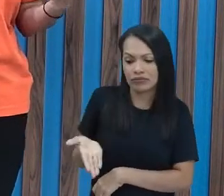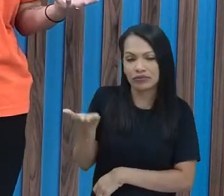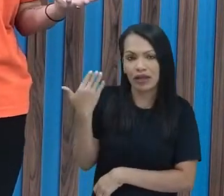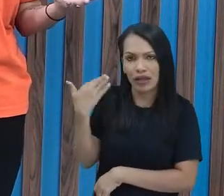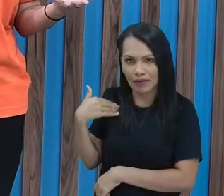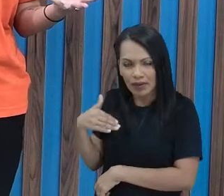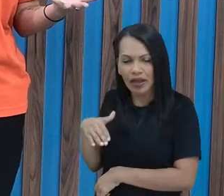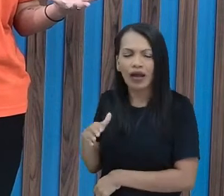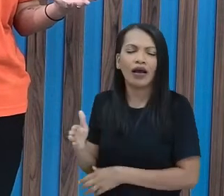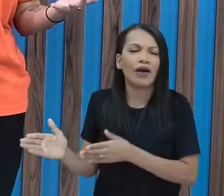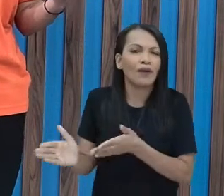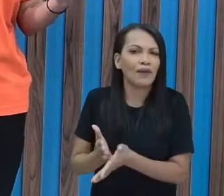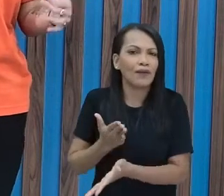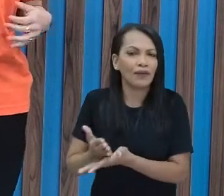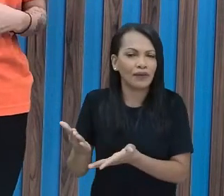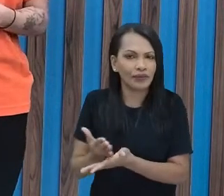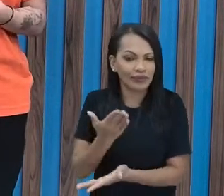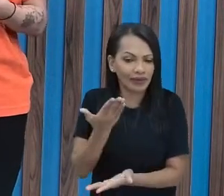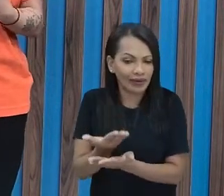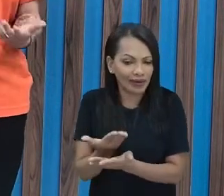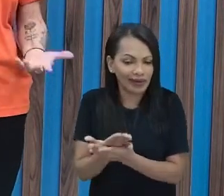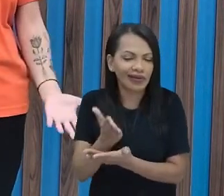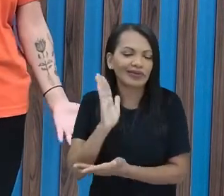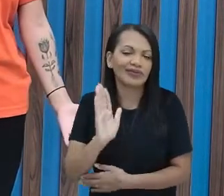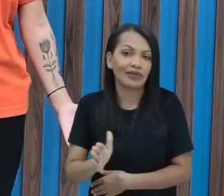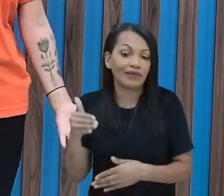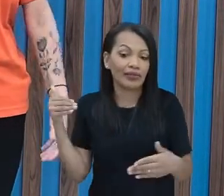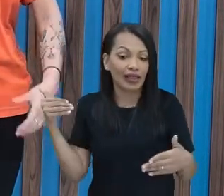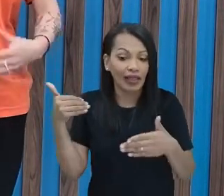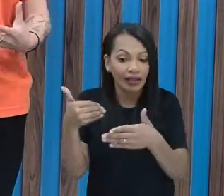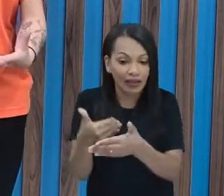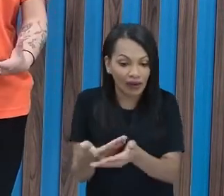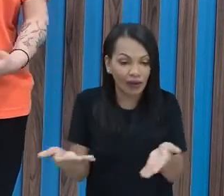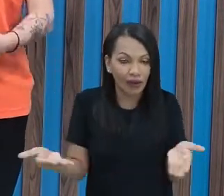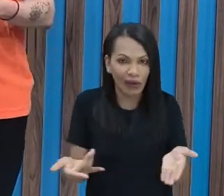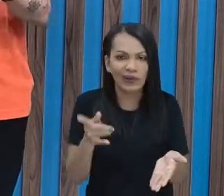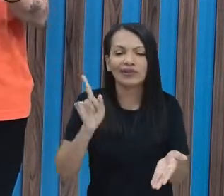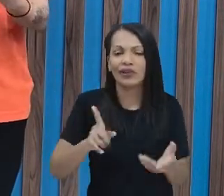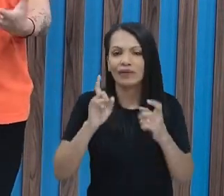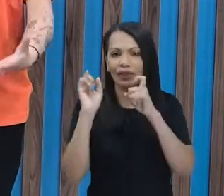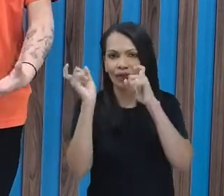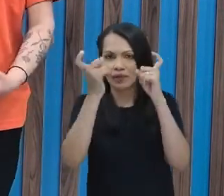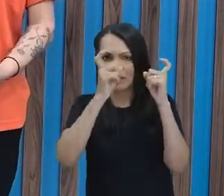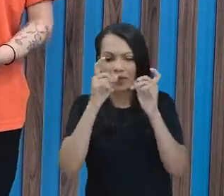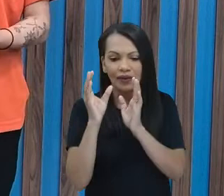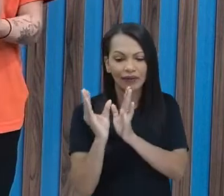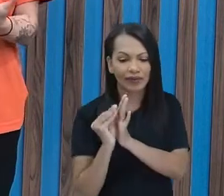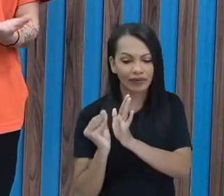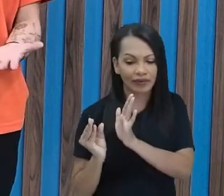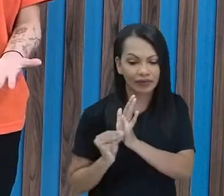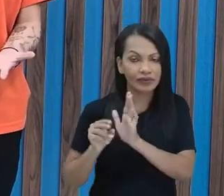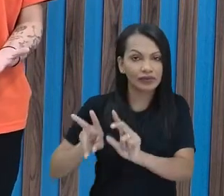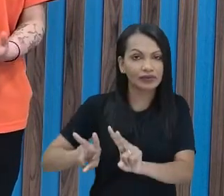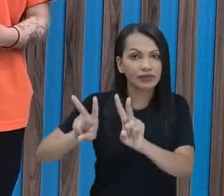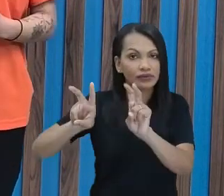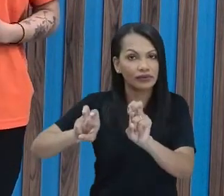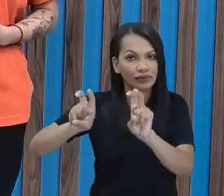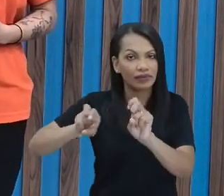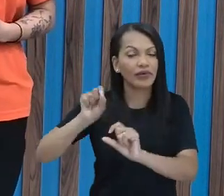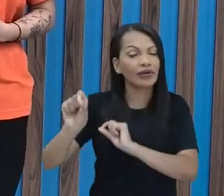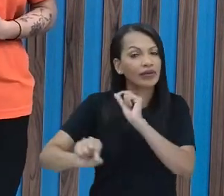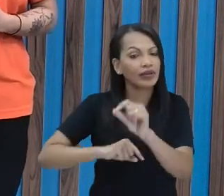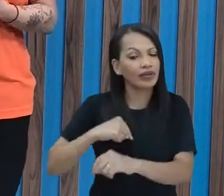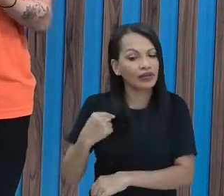isso aqui em algumas aulas, né? E até hoje são conteúdos, né, são assuntos que